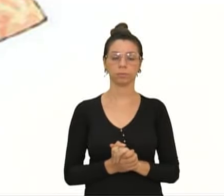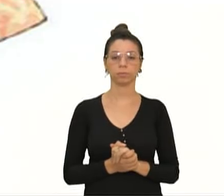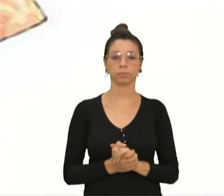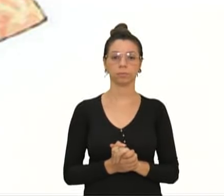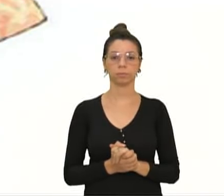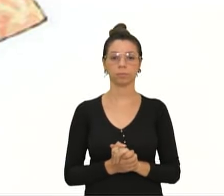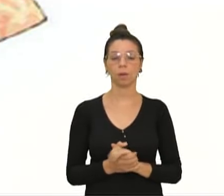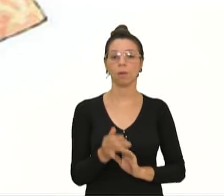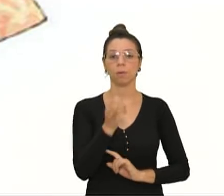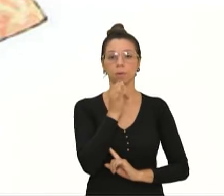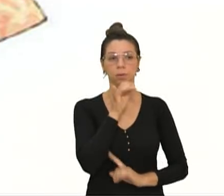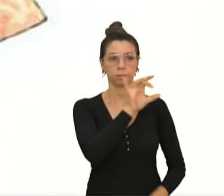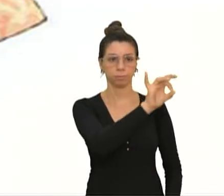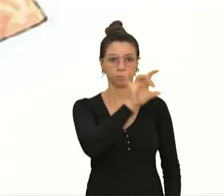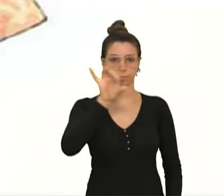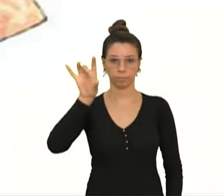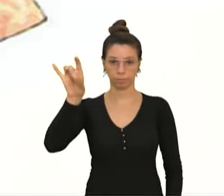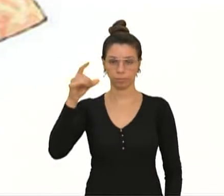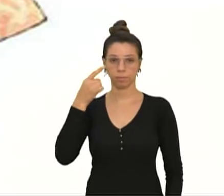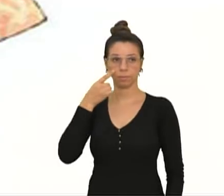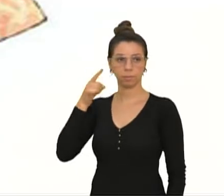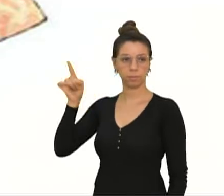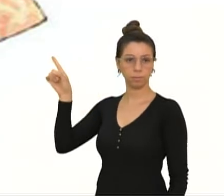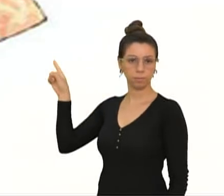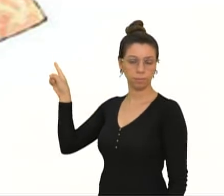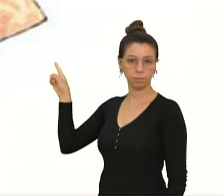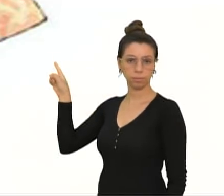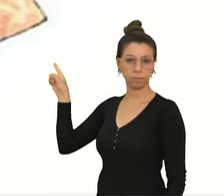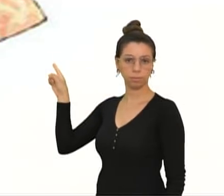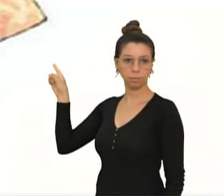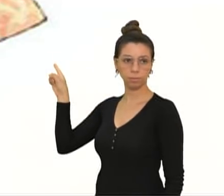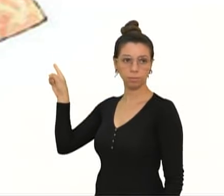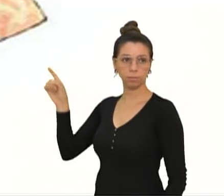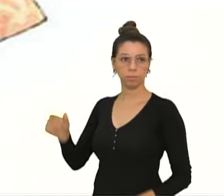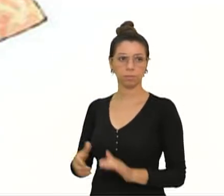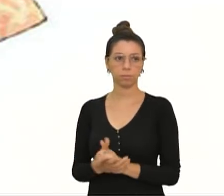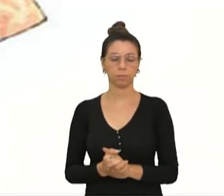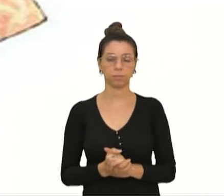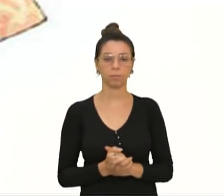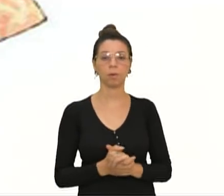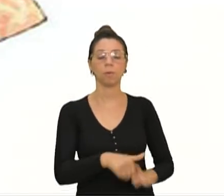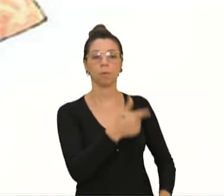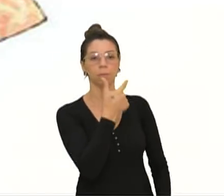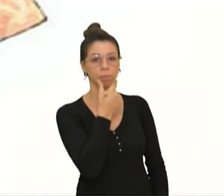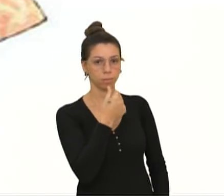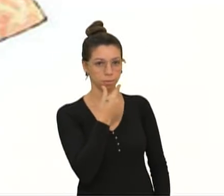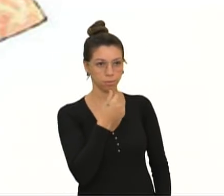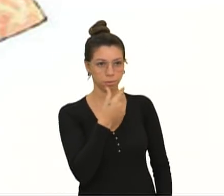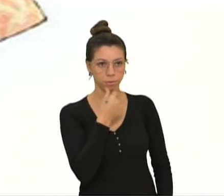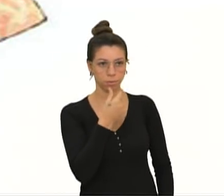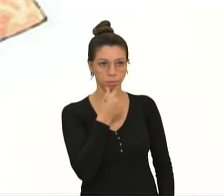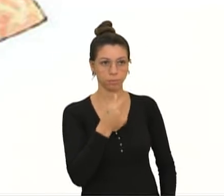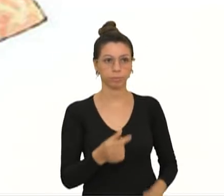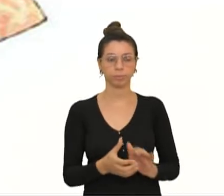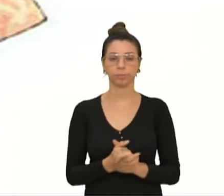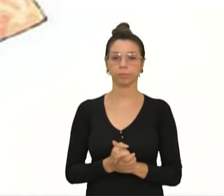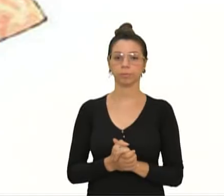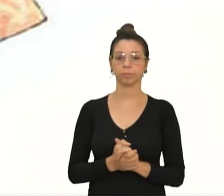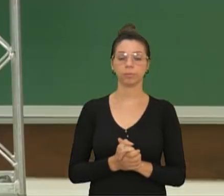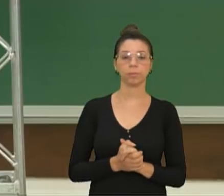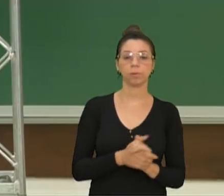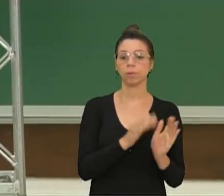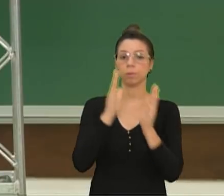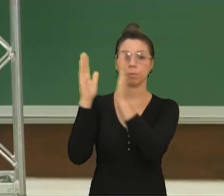exemplo de dois orixás, né? Dois espíritos protetores, né? Um de forma masculina, Oxóssi, e outro de